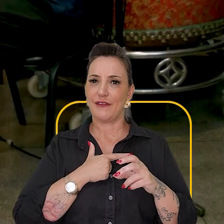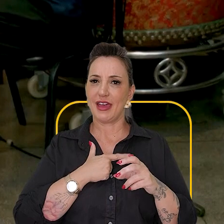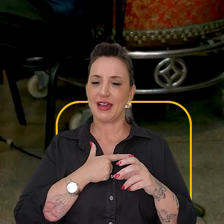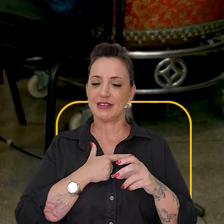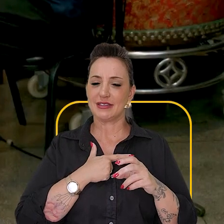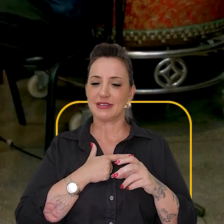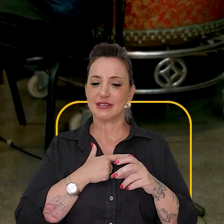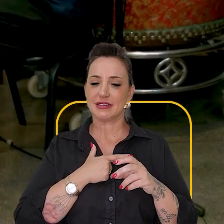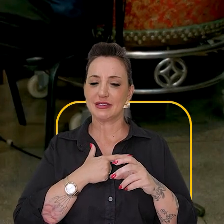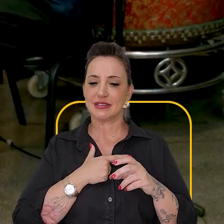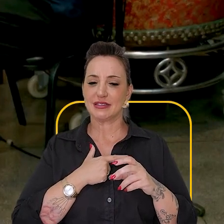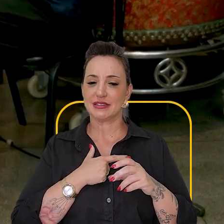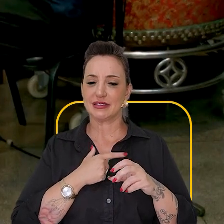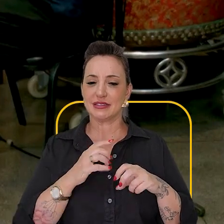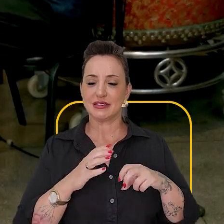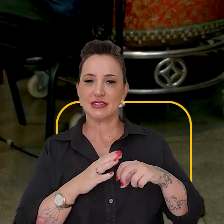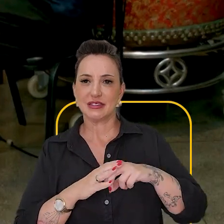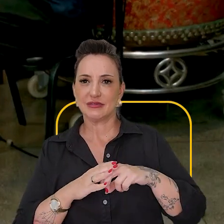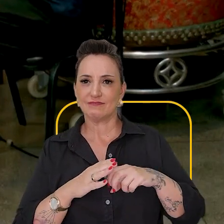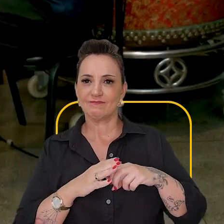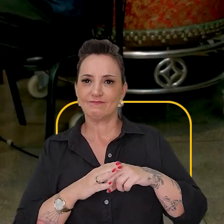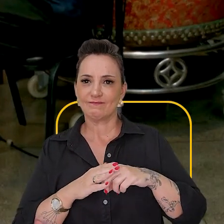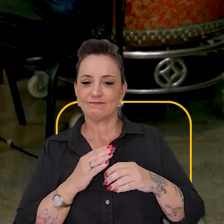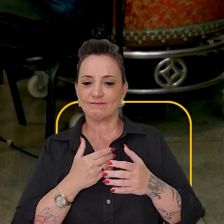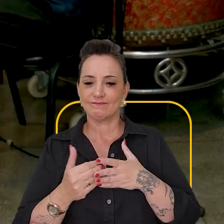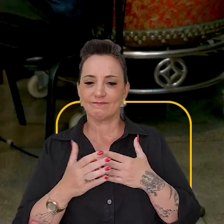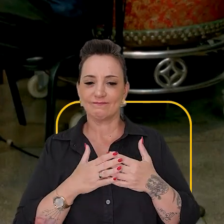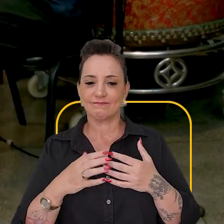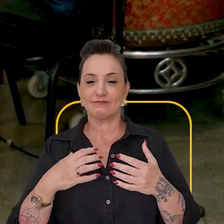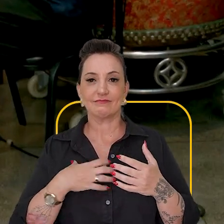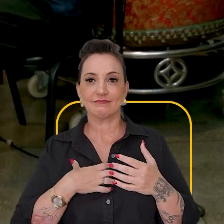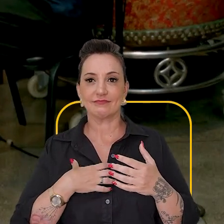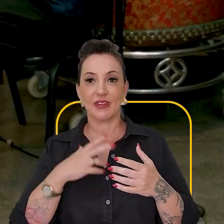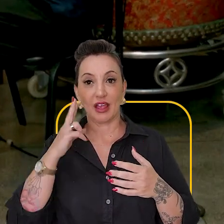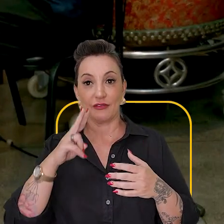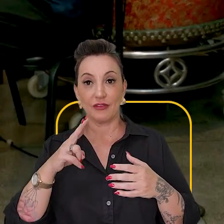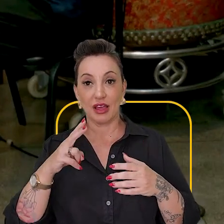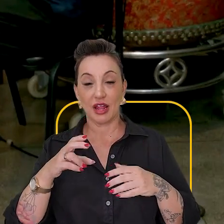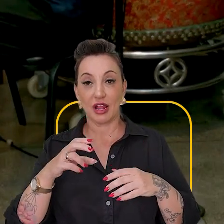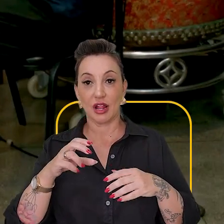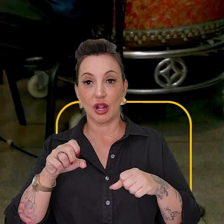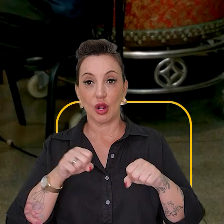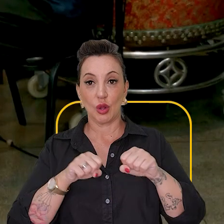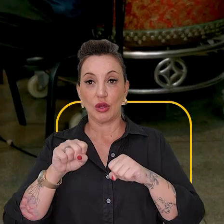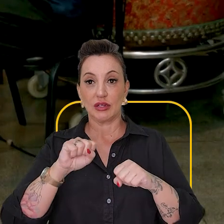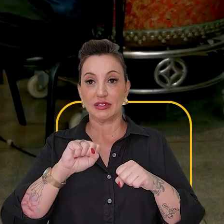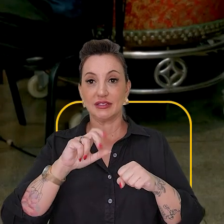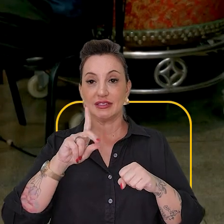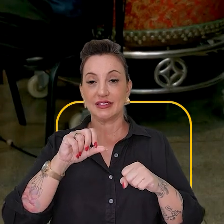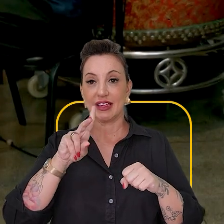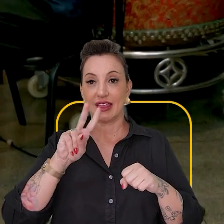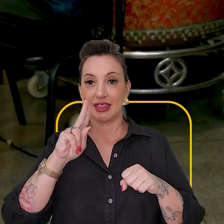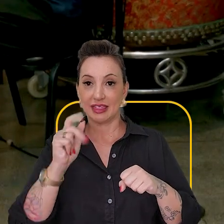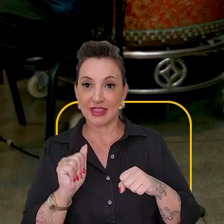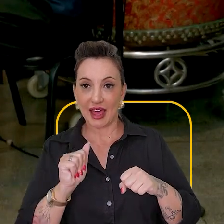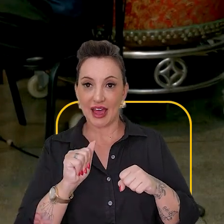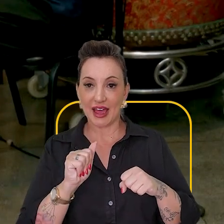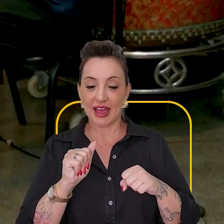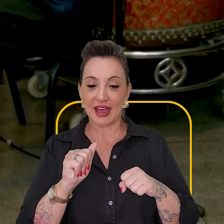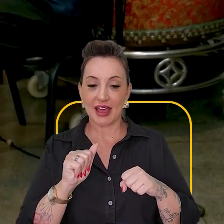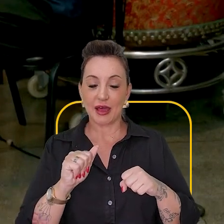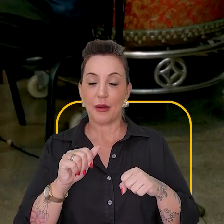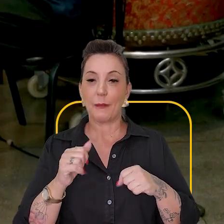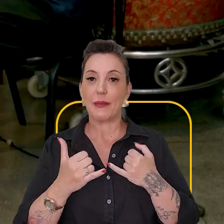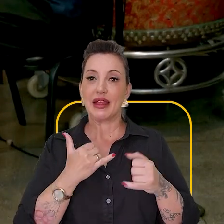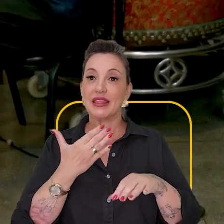feias de ver uma pancadaria meio de qualquer jeito e já vi lutas de sandar também tinha luta pegada mas